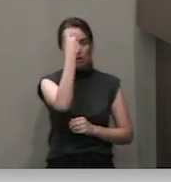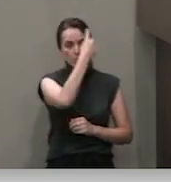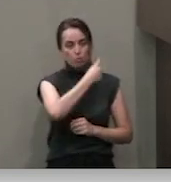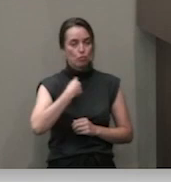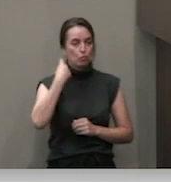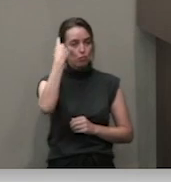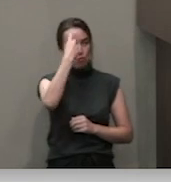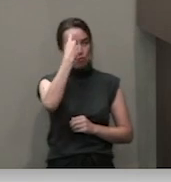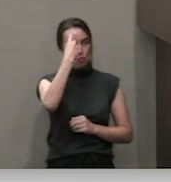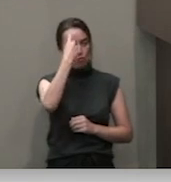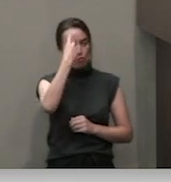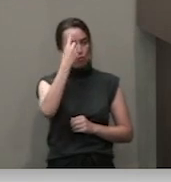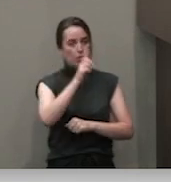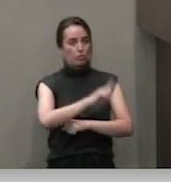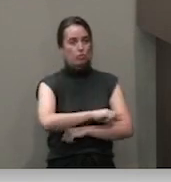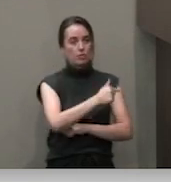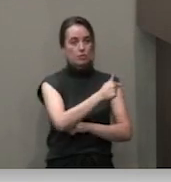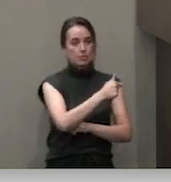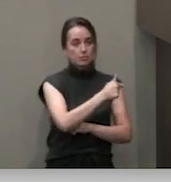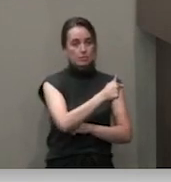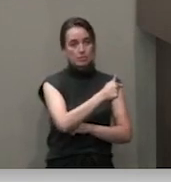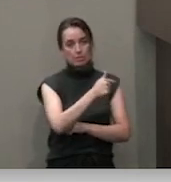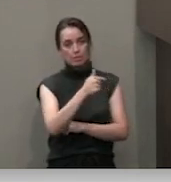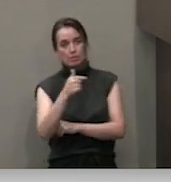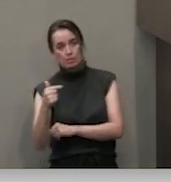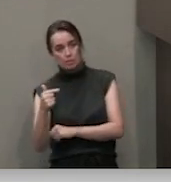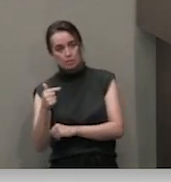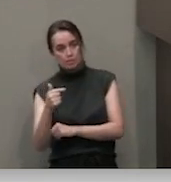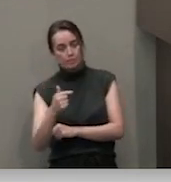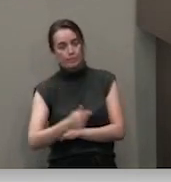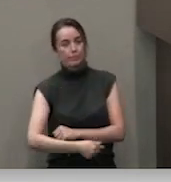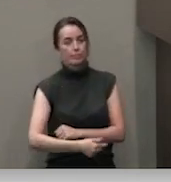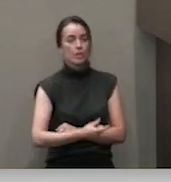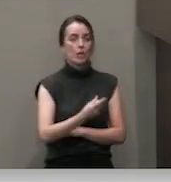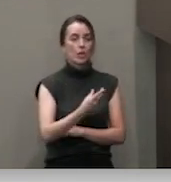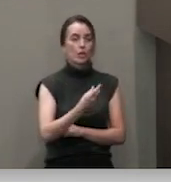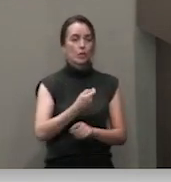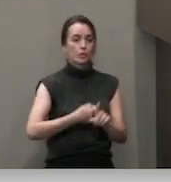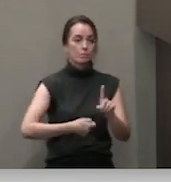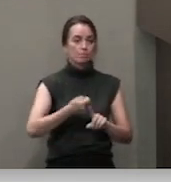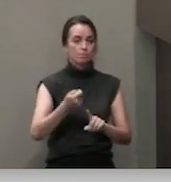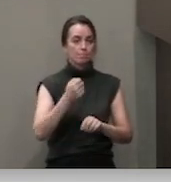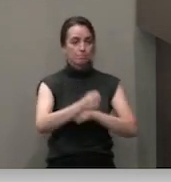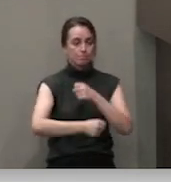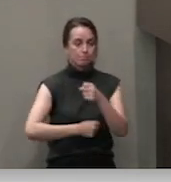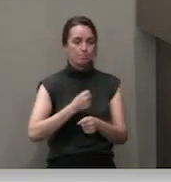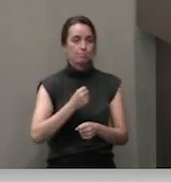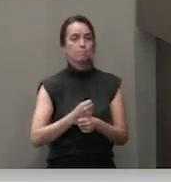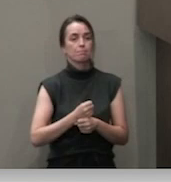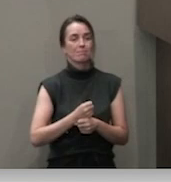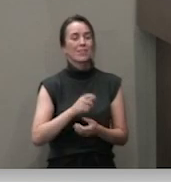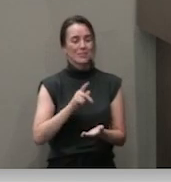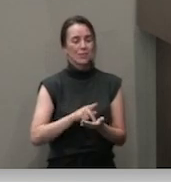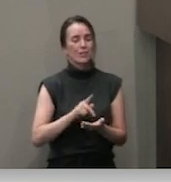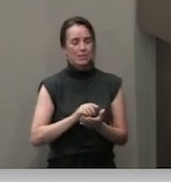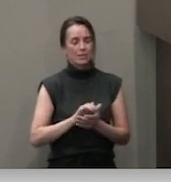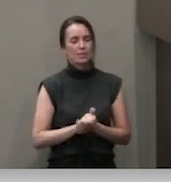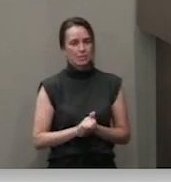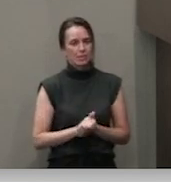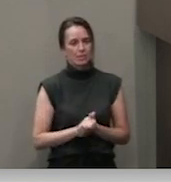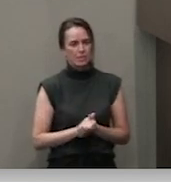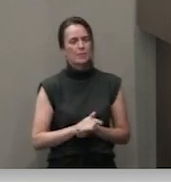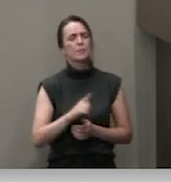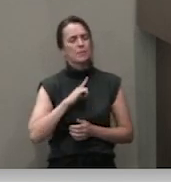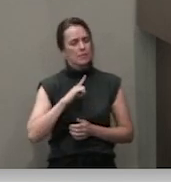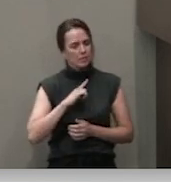7 dias por semana 12 meses por ano é realmente por mais boa vontade como